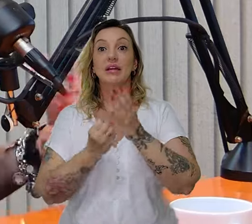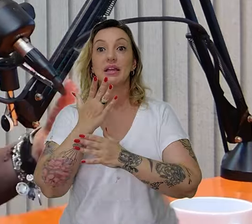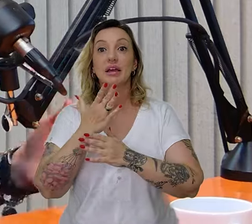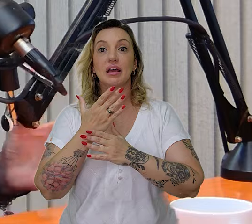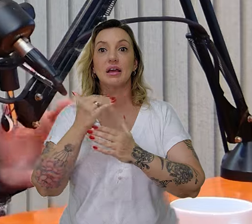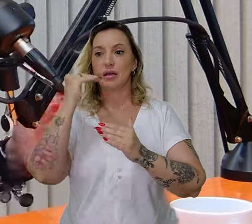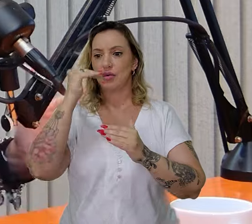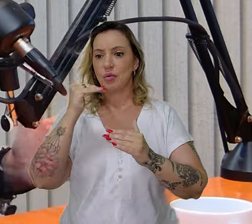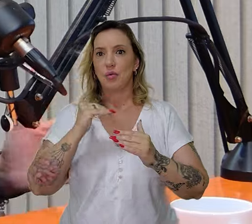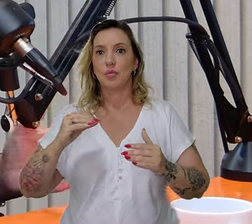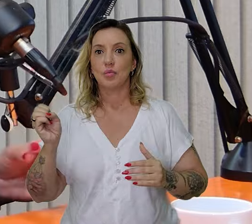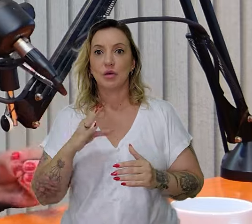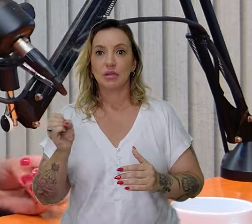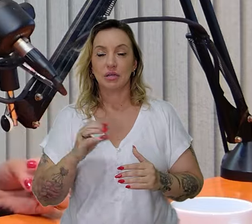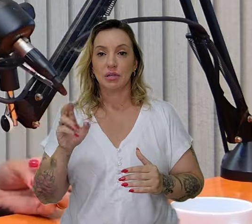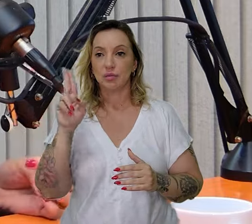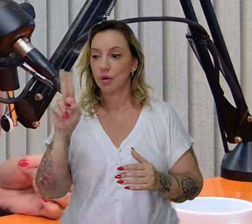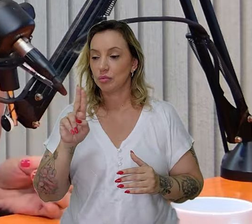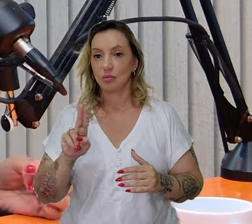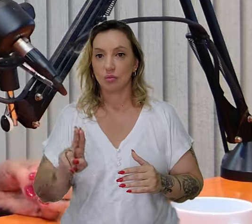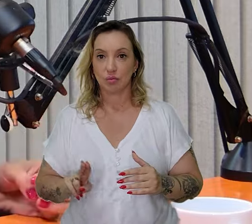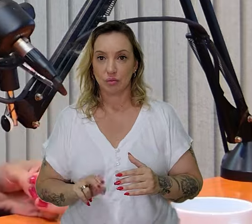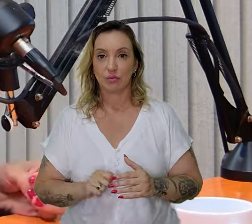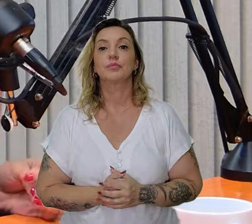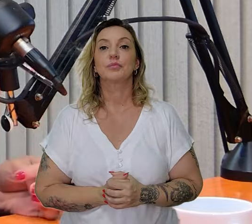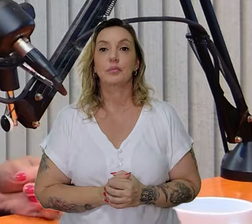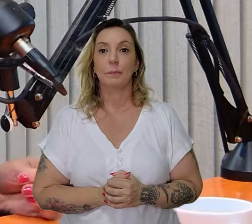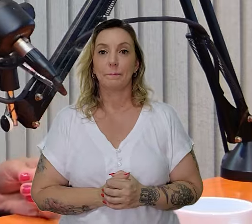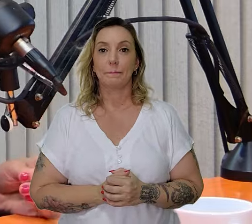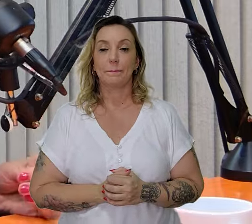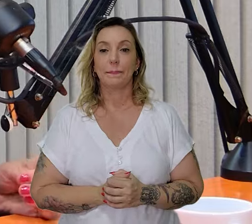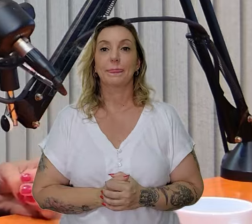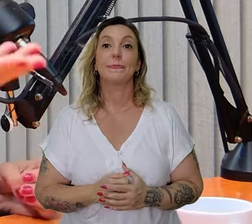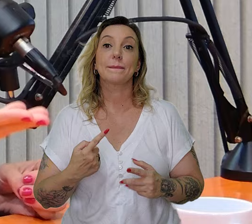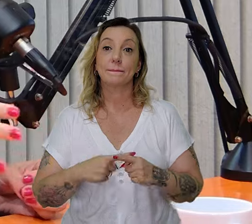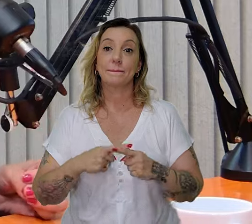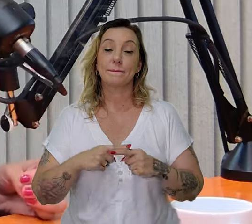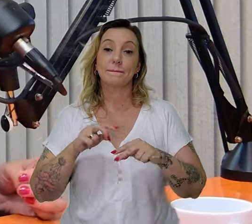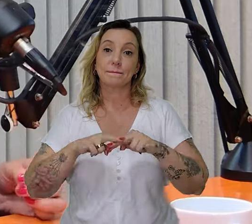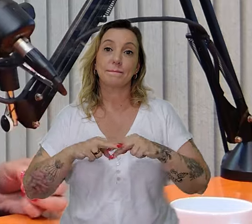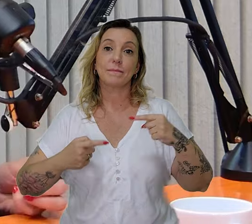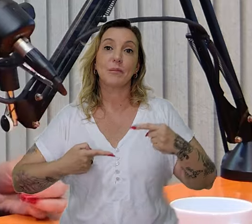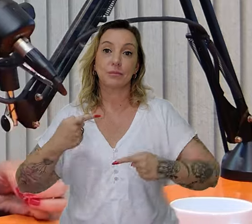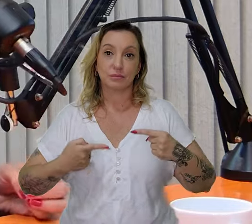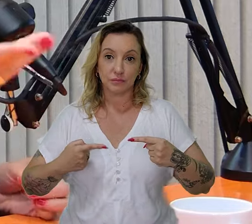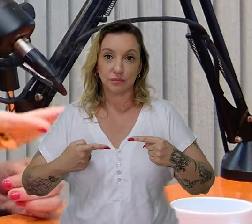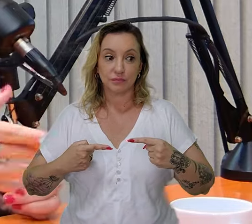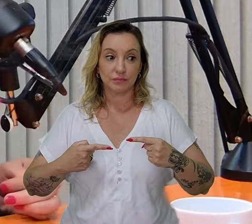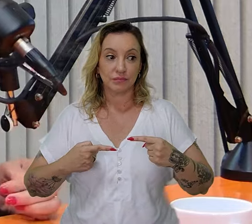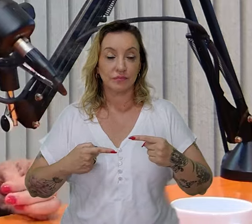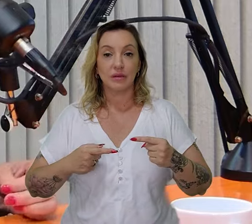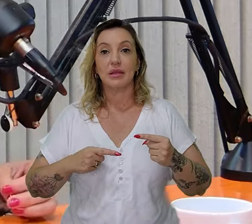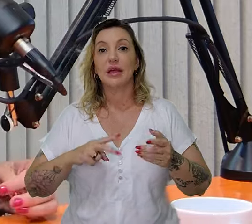vai aparecer um monte de modelos que dão nomes né que colocam lá nas nas caixinhas até por questões políticas por questões de